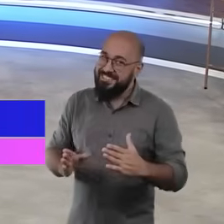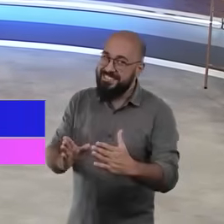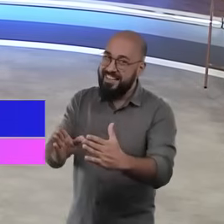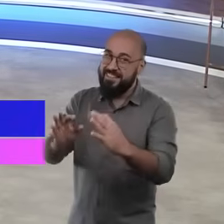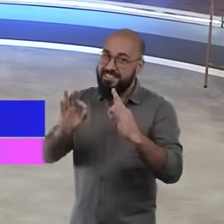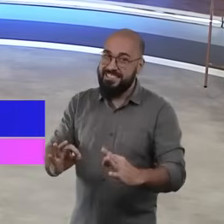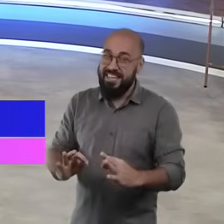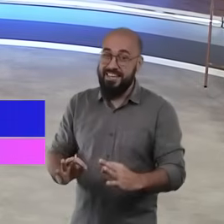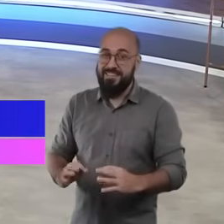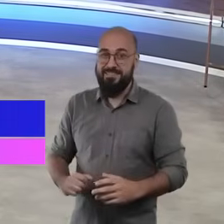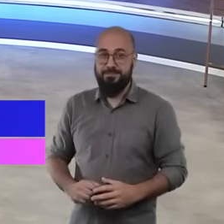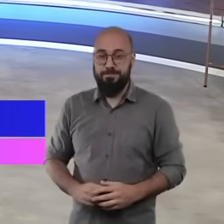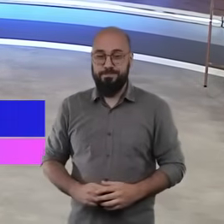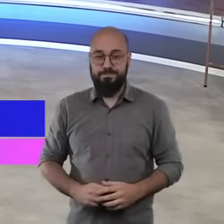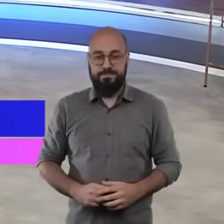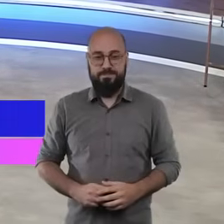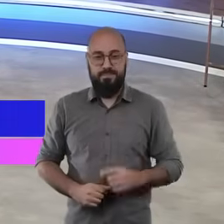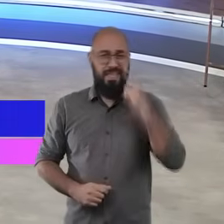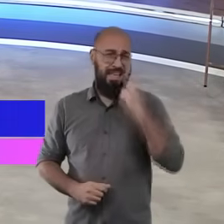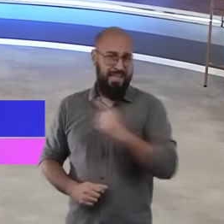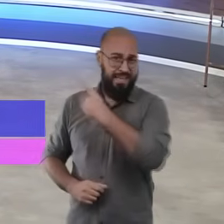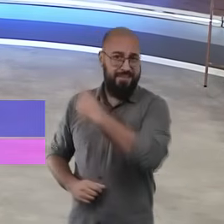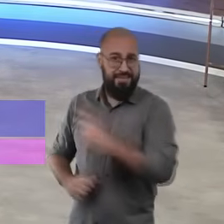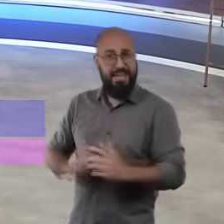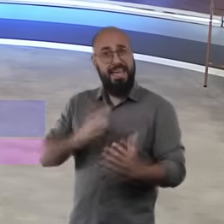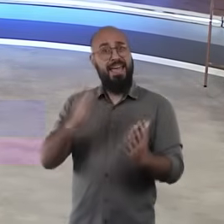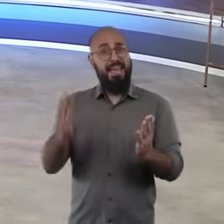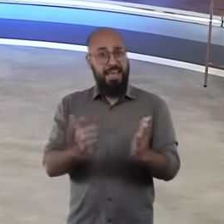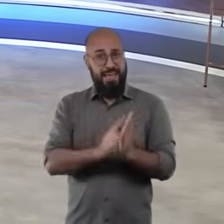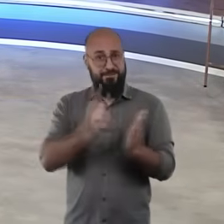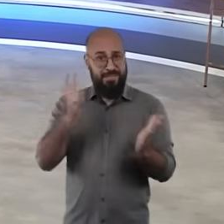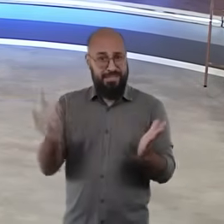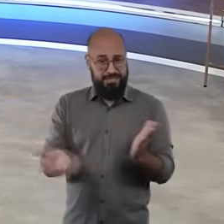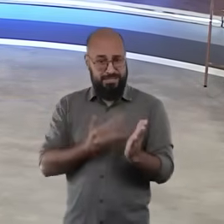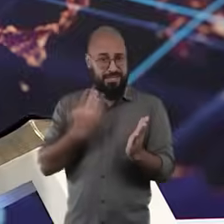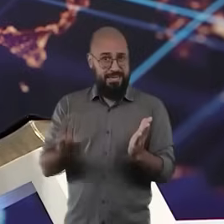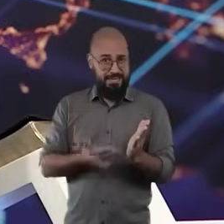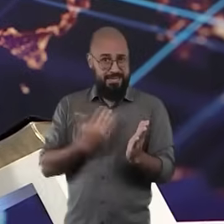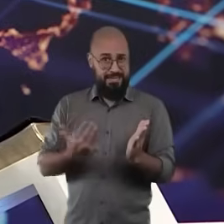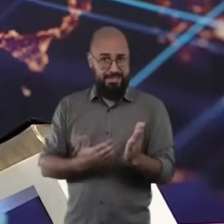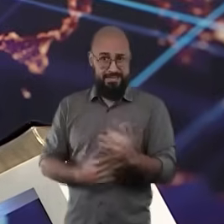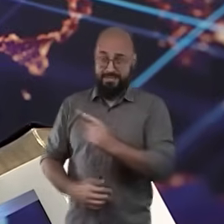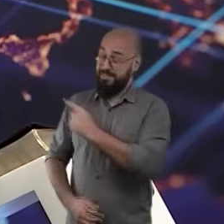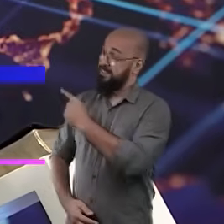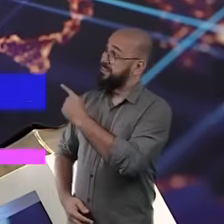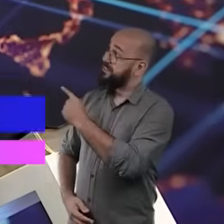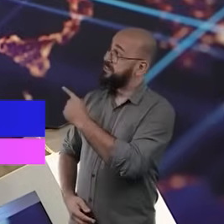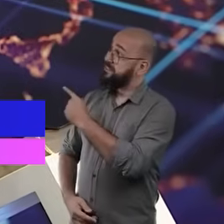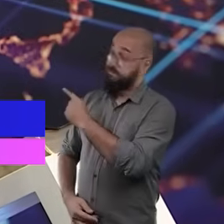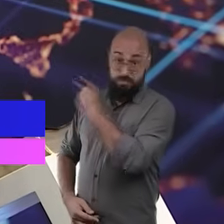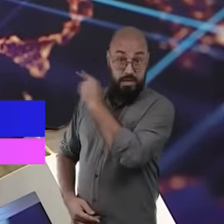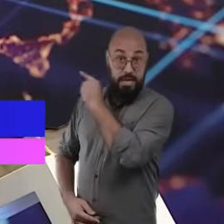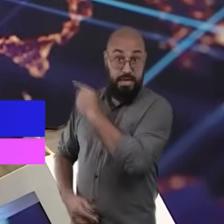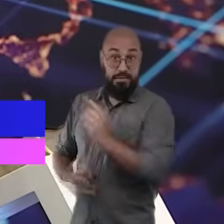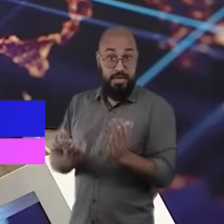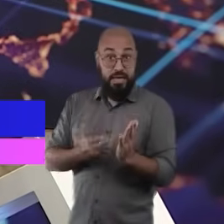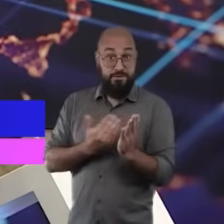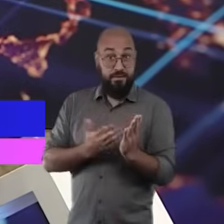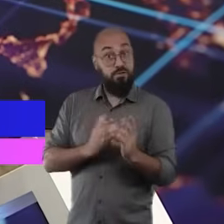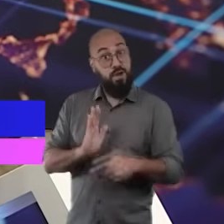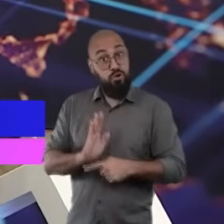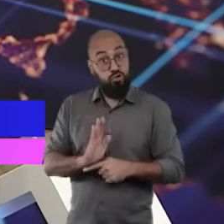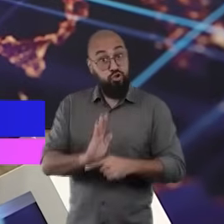minhas mãos a revista Eu Creio, que eu já mostrei para vocês no começo. Essa revista aqui, ela vai